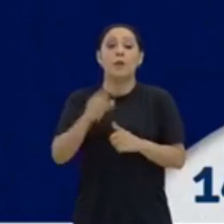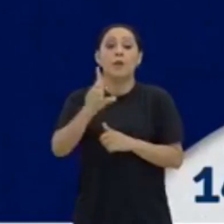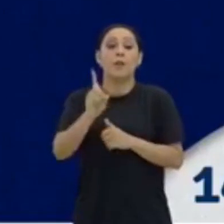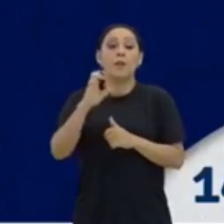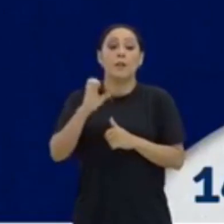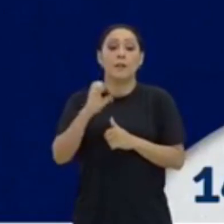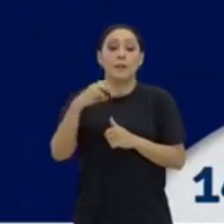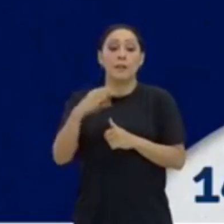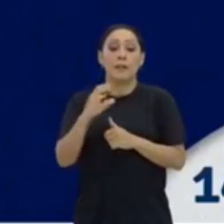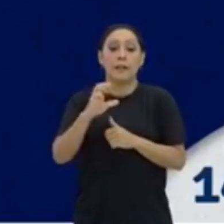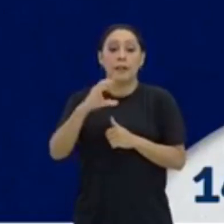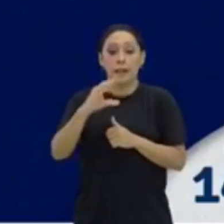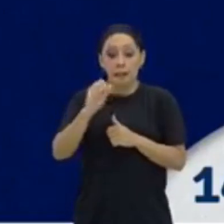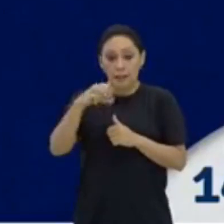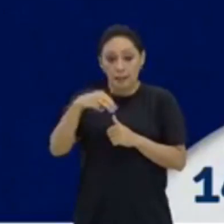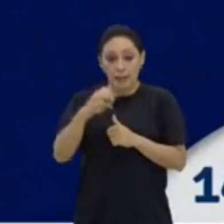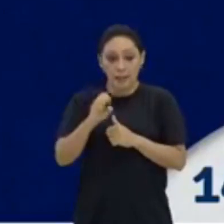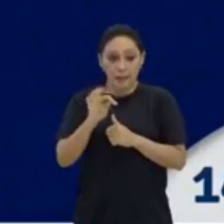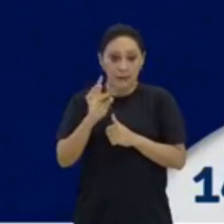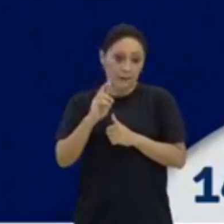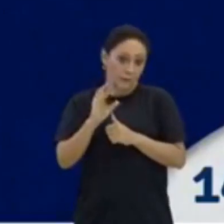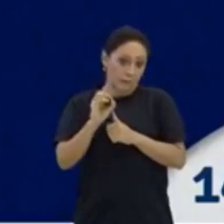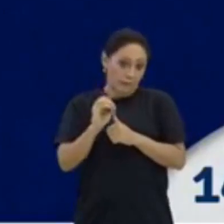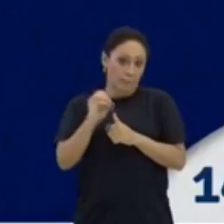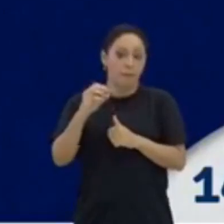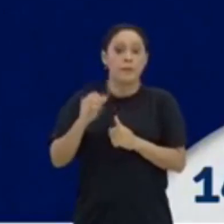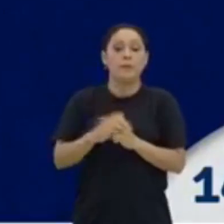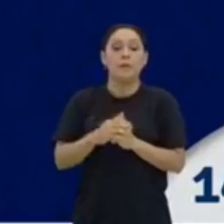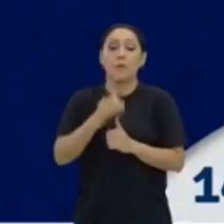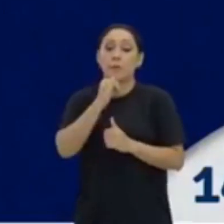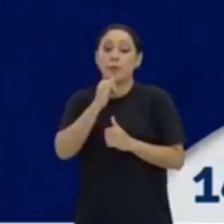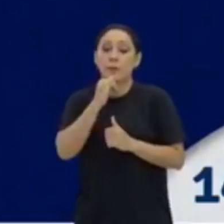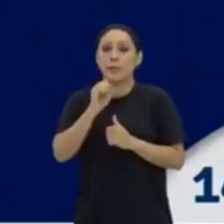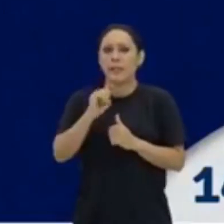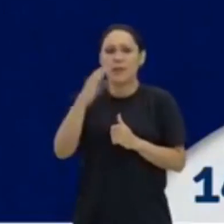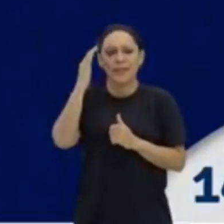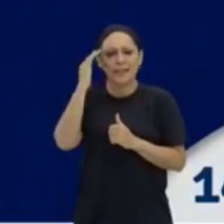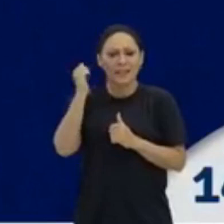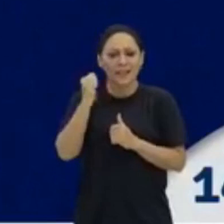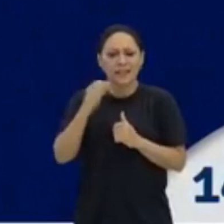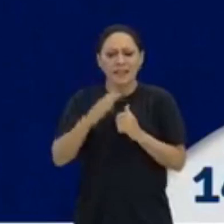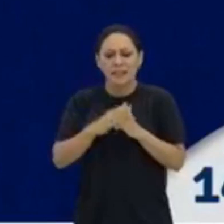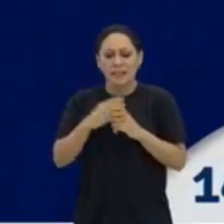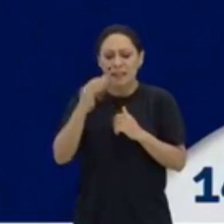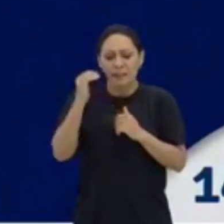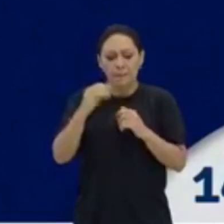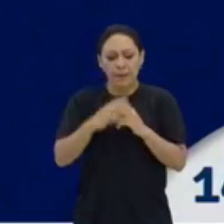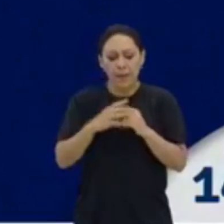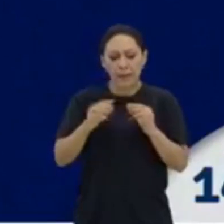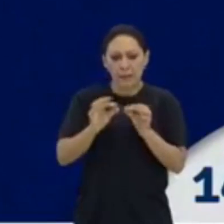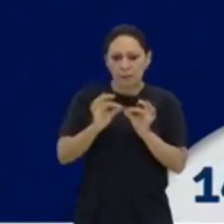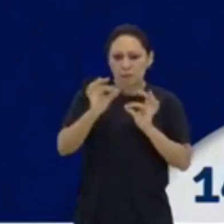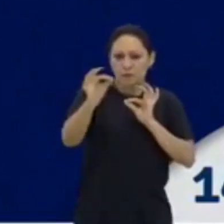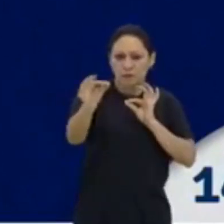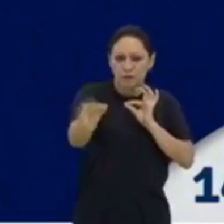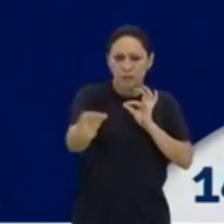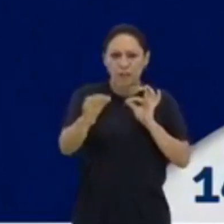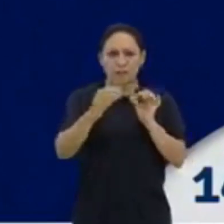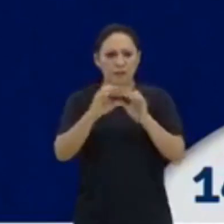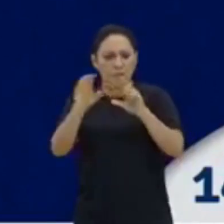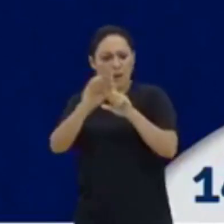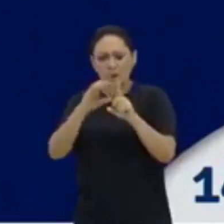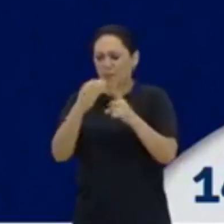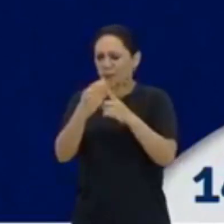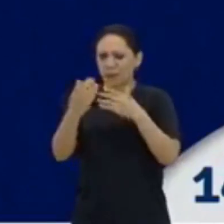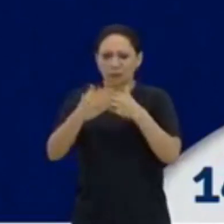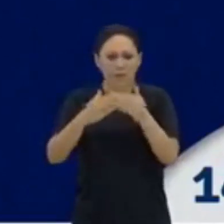Decâmetro, hectômetro, quilômetro. Por exemplo, Fernando, se eu quiser saber a distância daqui para uma comunidade